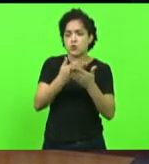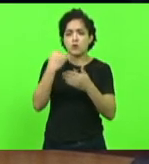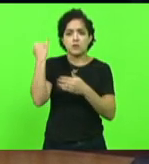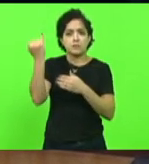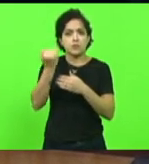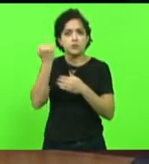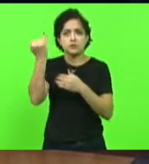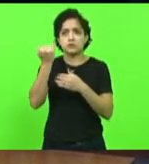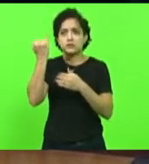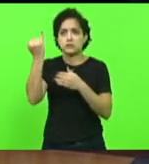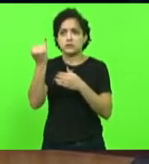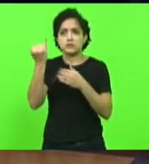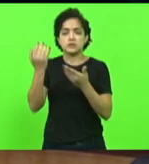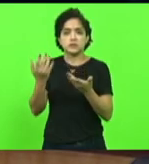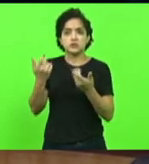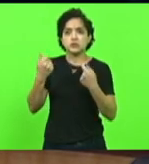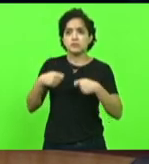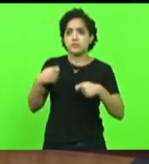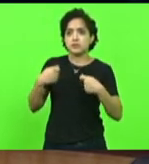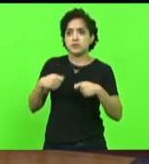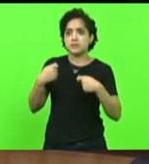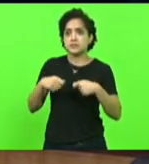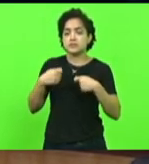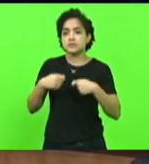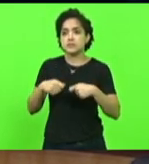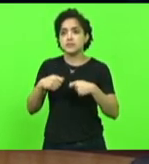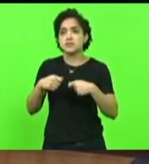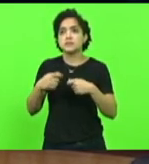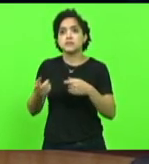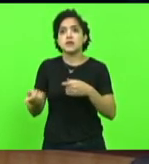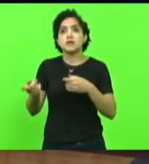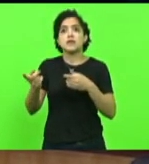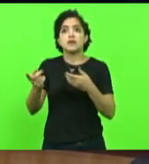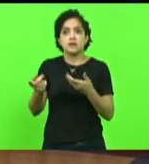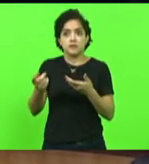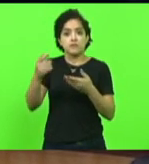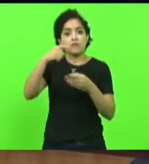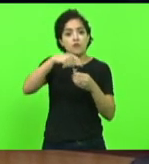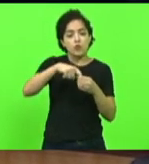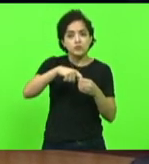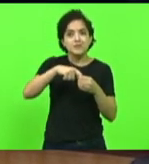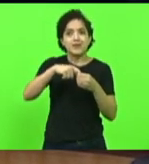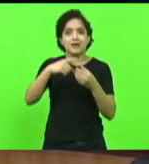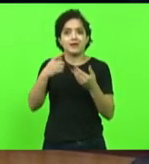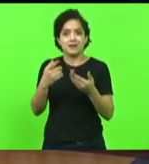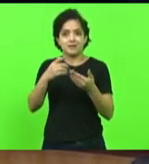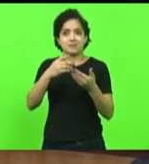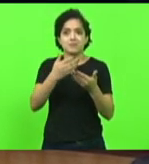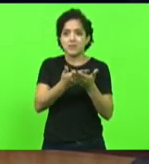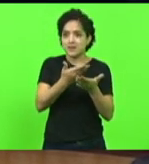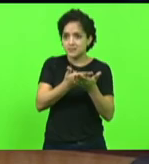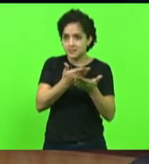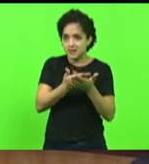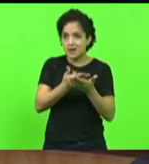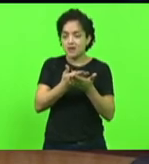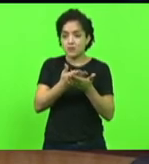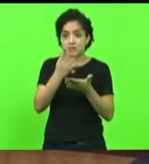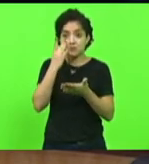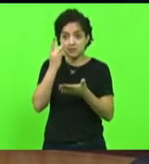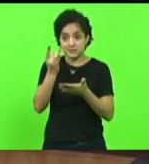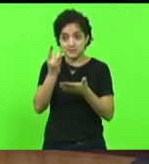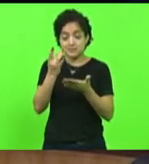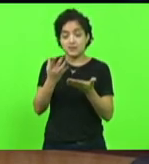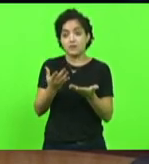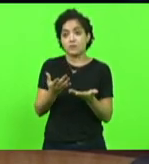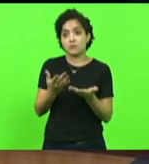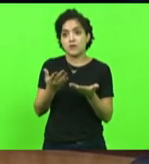e que nós deveríamos voltar, e foi o primeiro Estado do país que voltou às aulas presencial, agora